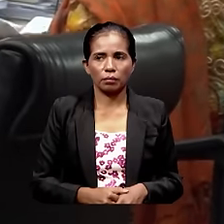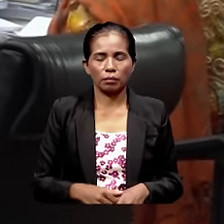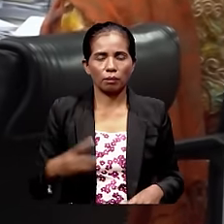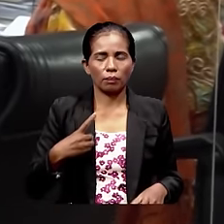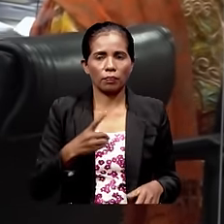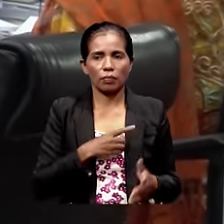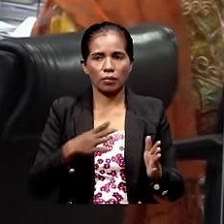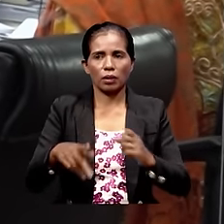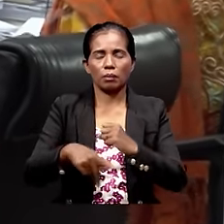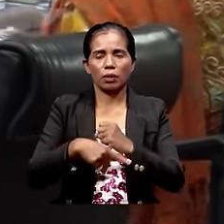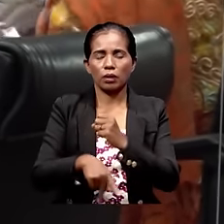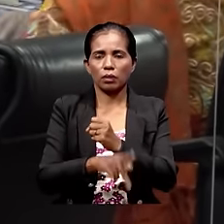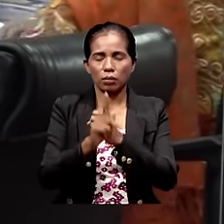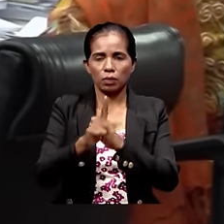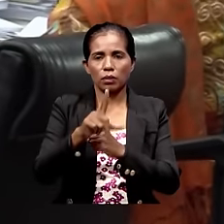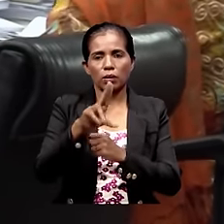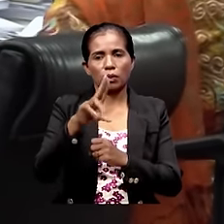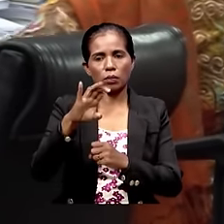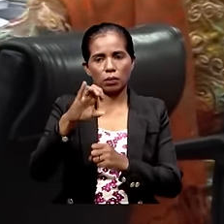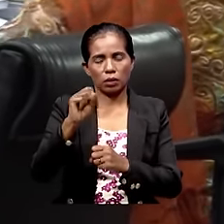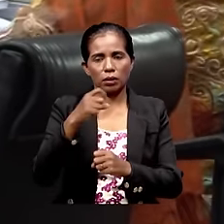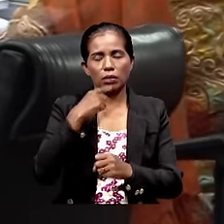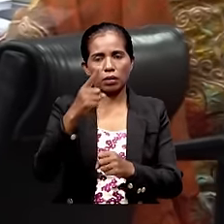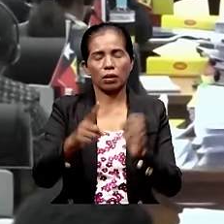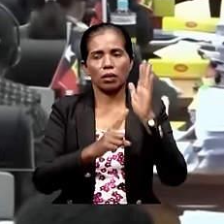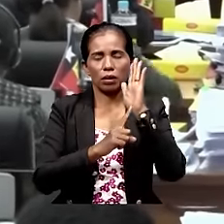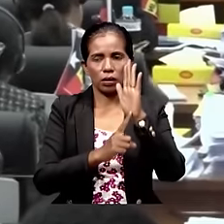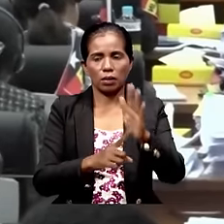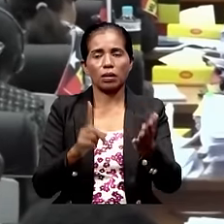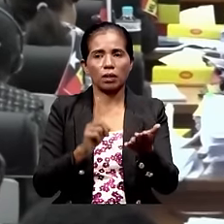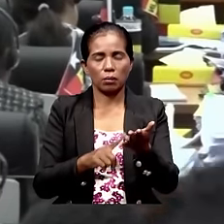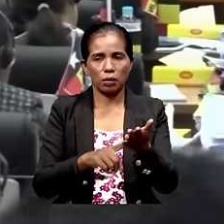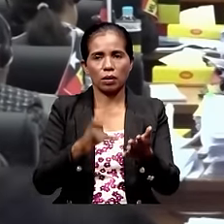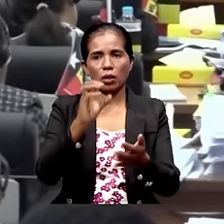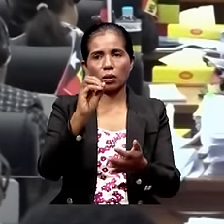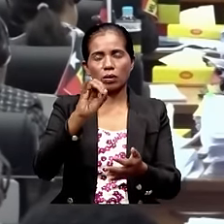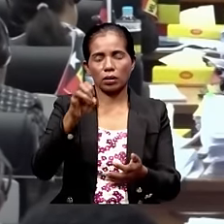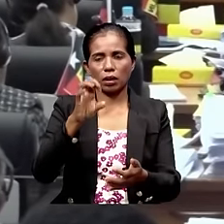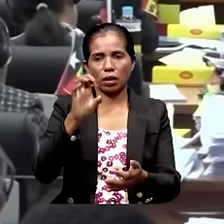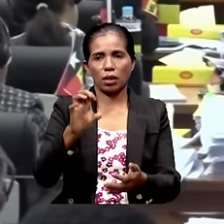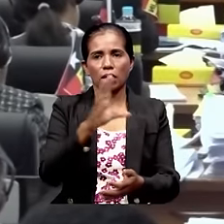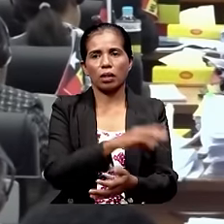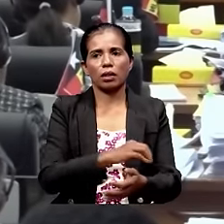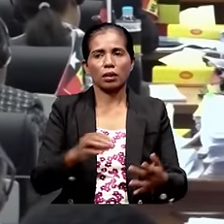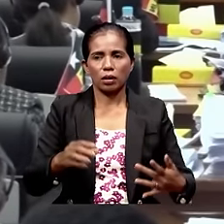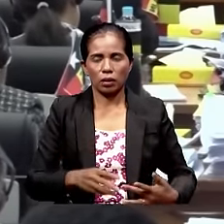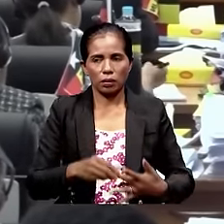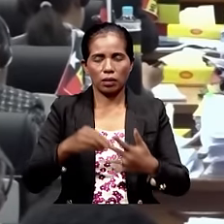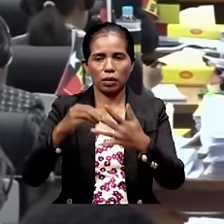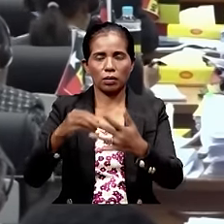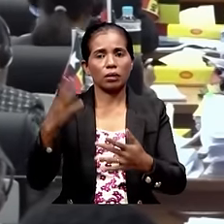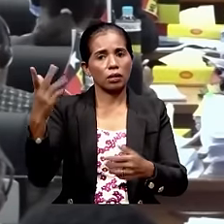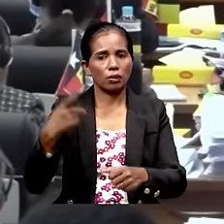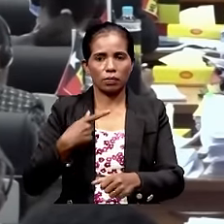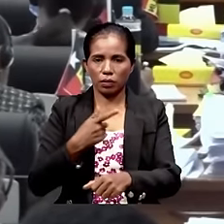Deputado Bancada Kunto Luis Roberto hatou preocupação ne iha âmbito debate orçamento geral estado, fase especialidade iha